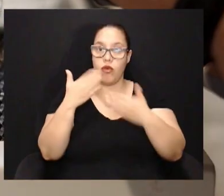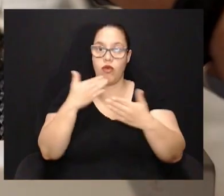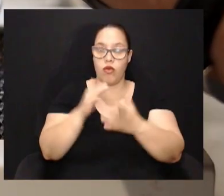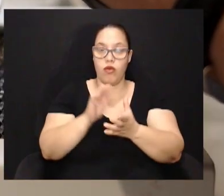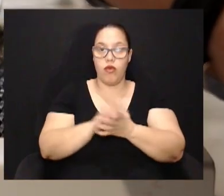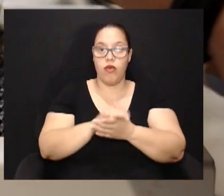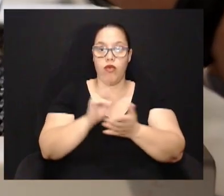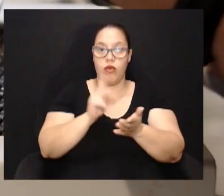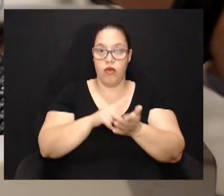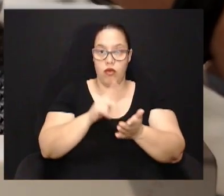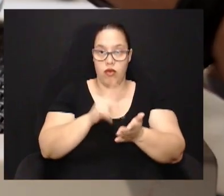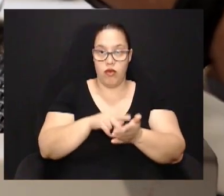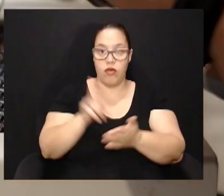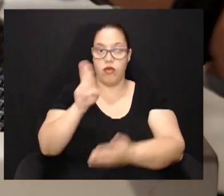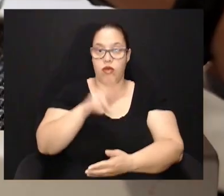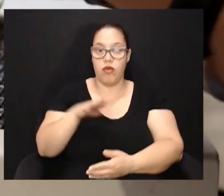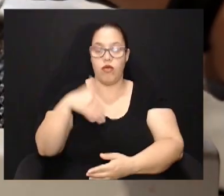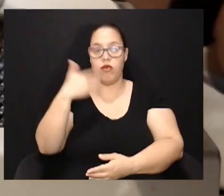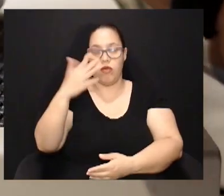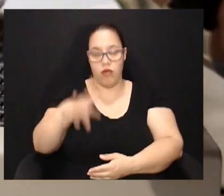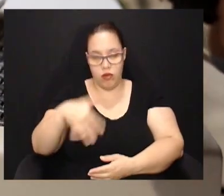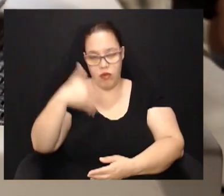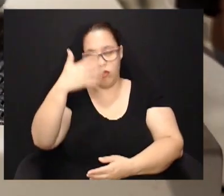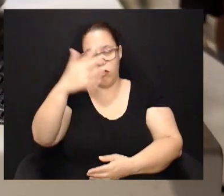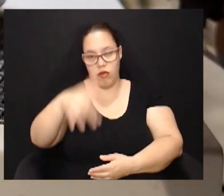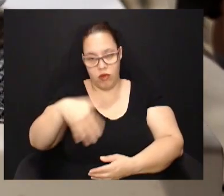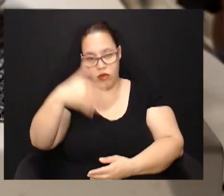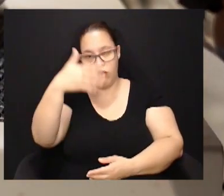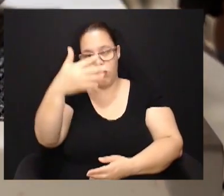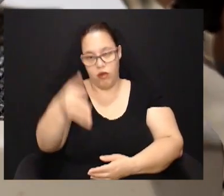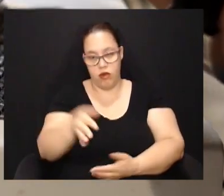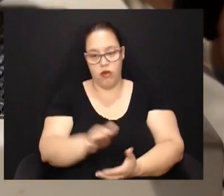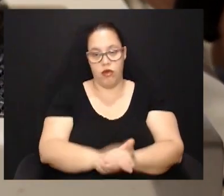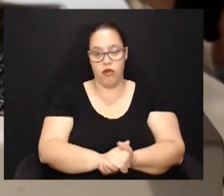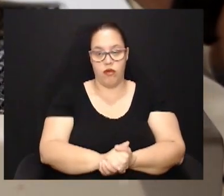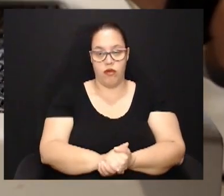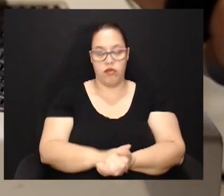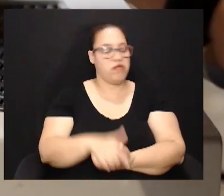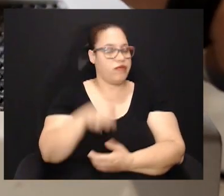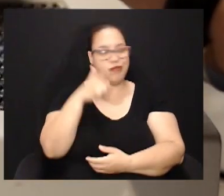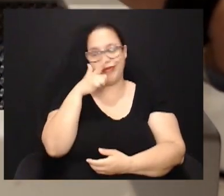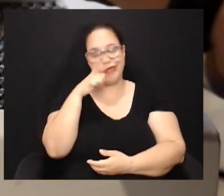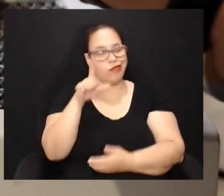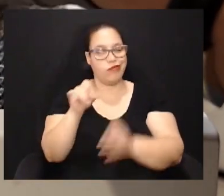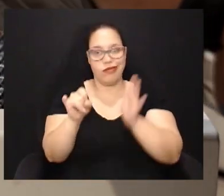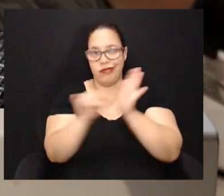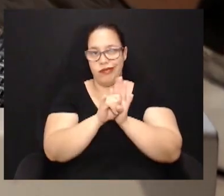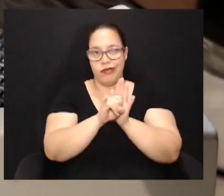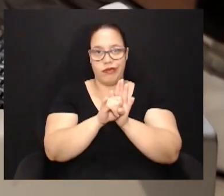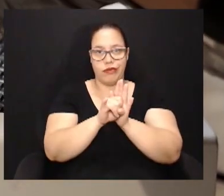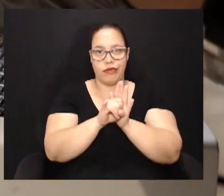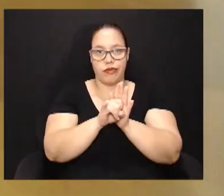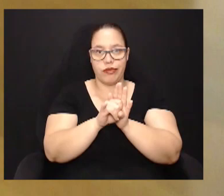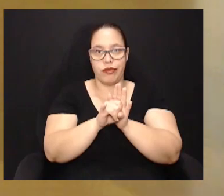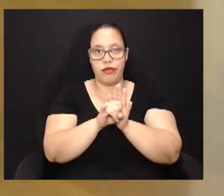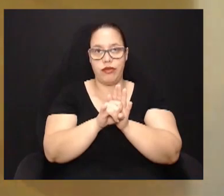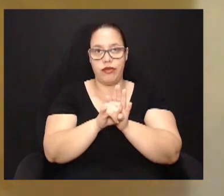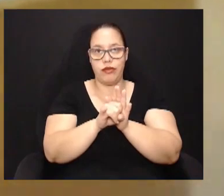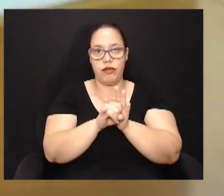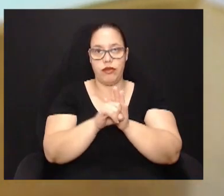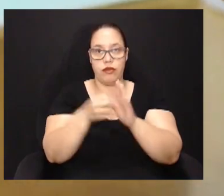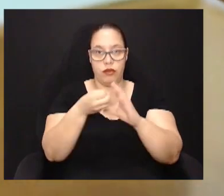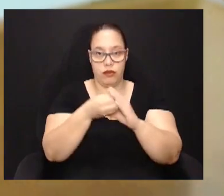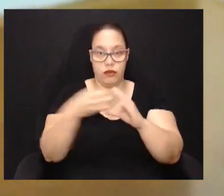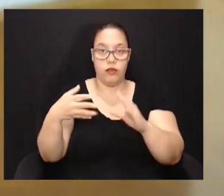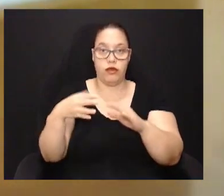gente comentou, realmente uma questão de um uso prolongado, uma exposição muito prolongada. Então, a gente não consegue chegar a uma conclusão,